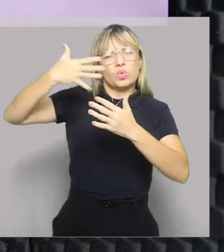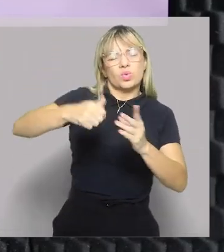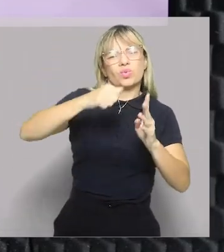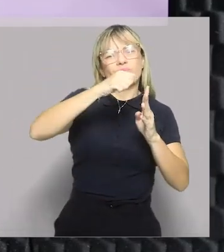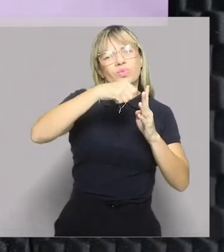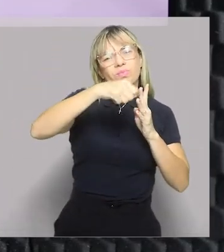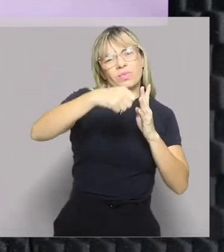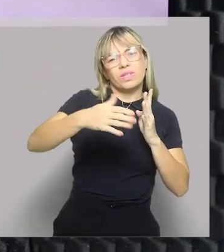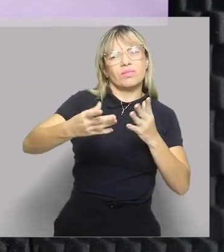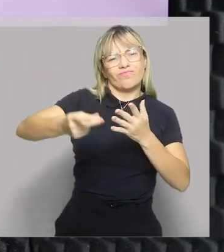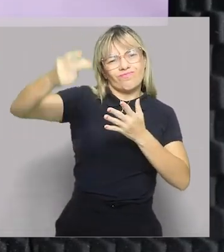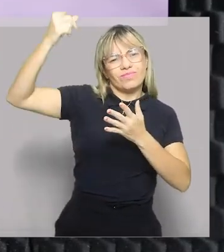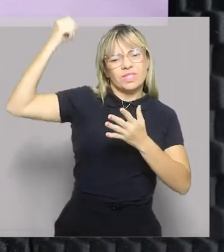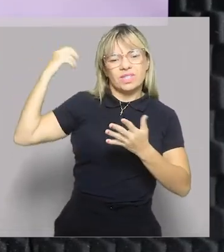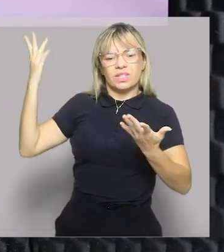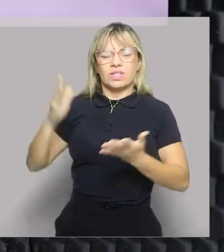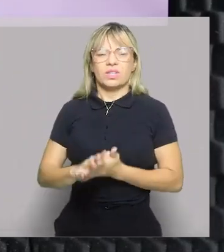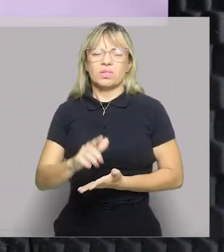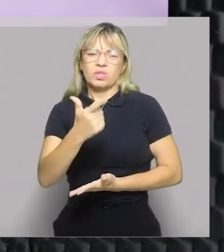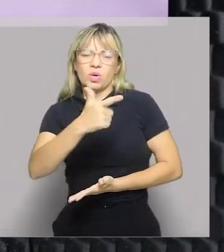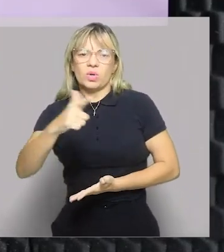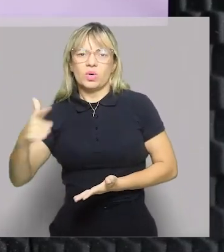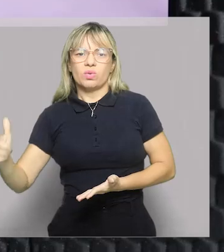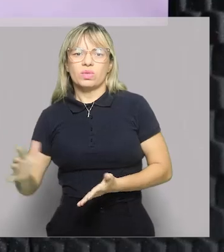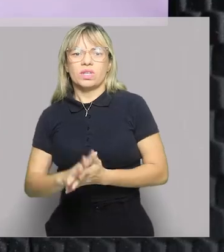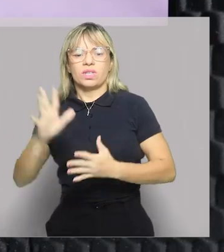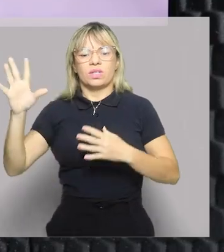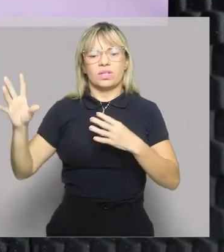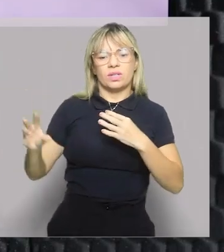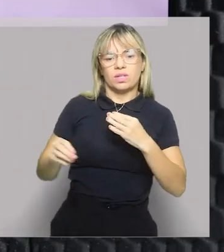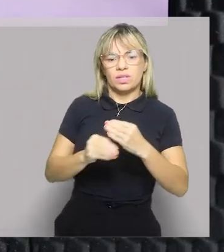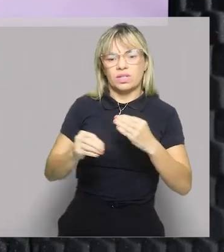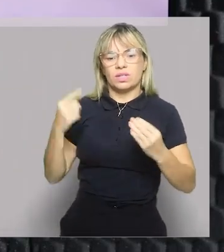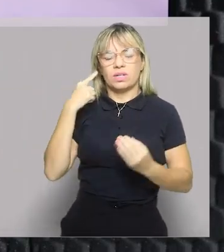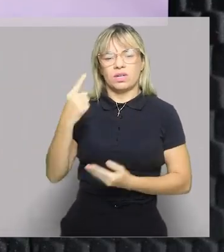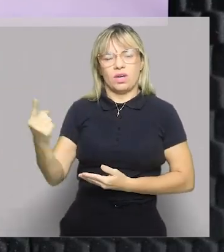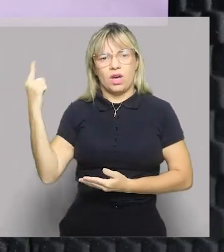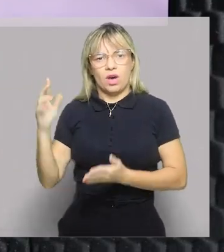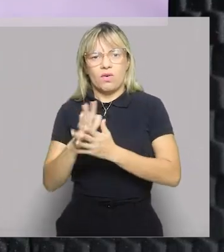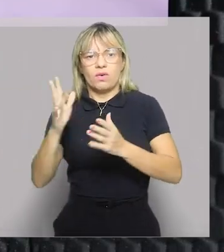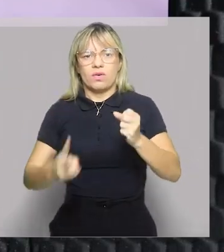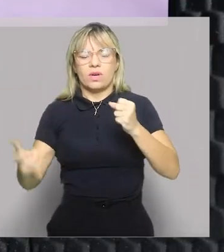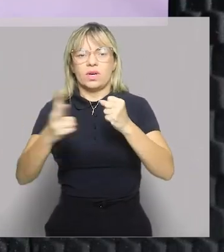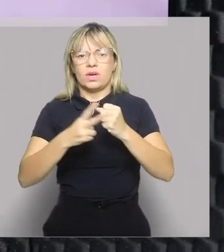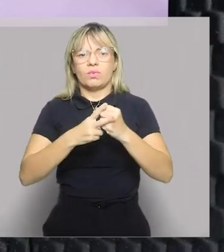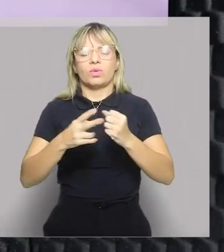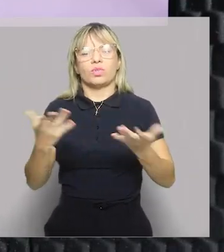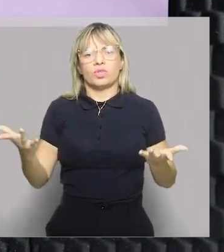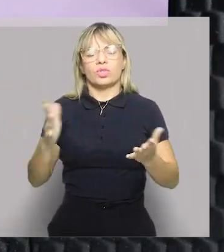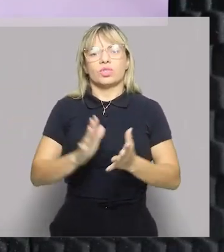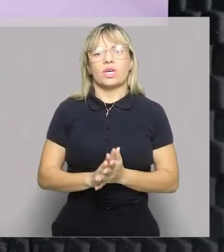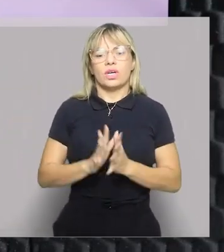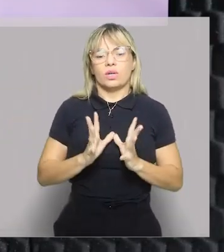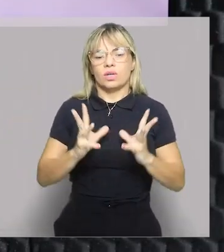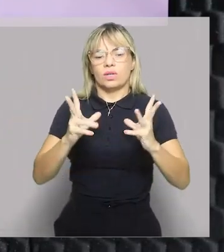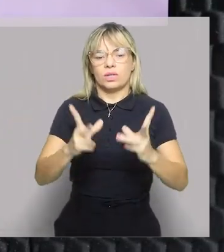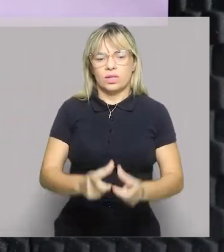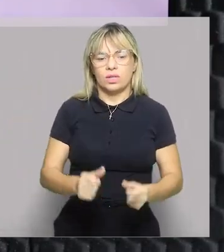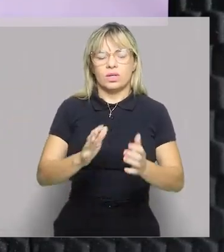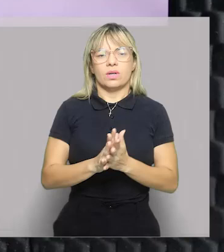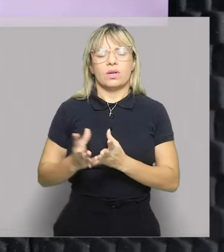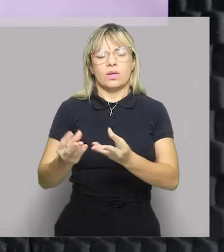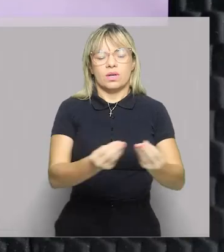um complemento, tá? É um verbo que se completa, tá bom? Então, muitas pessoas morreram nos últimos